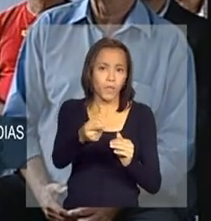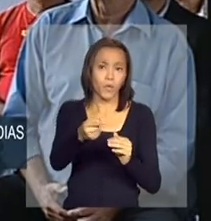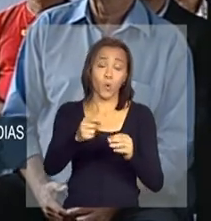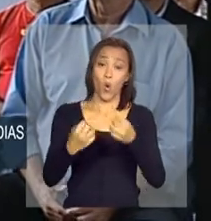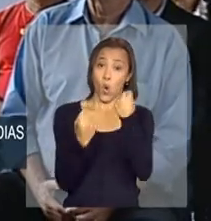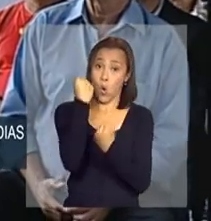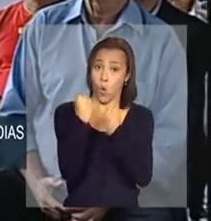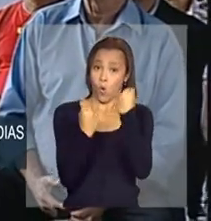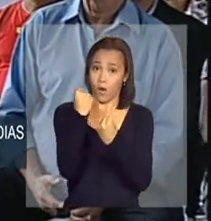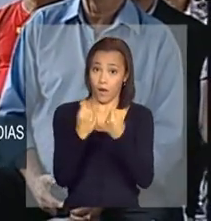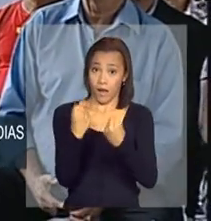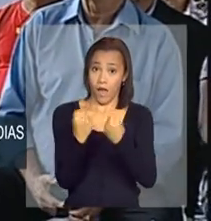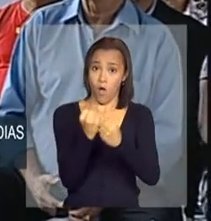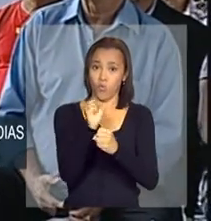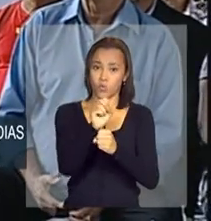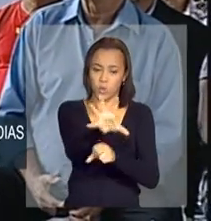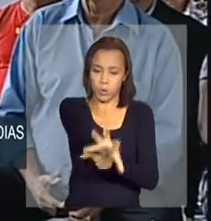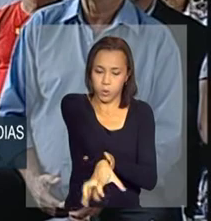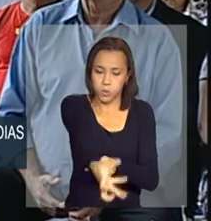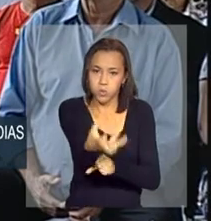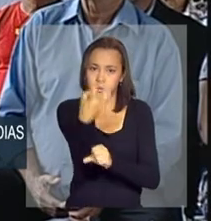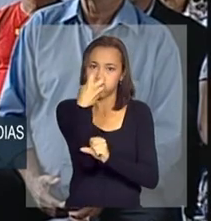escavadeiras motoniveladoras